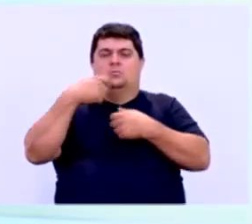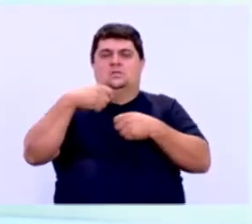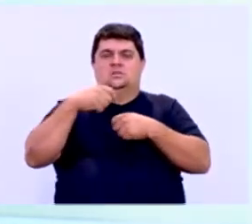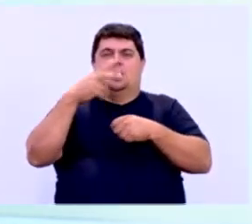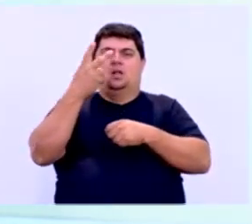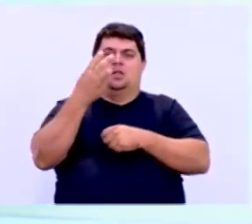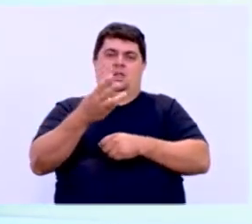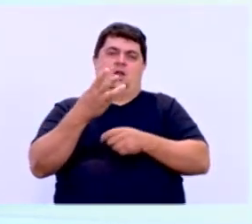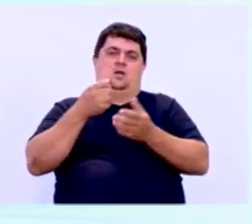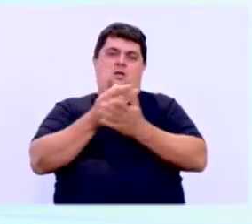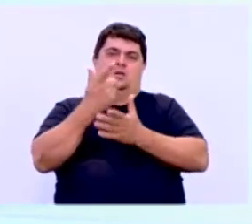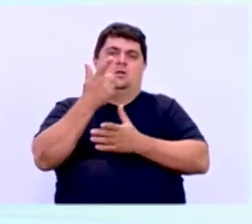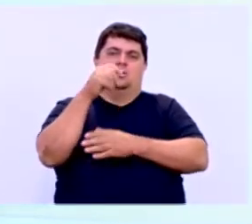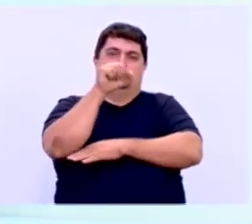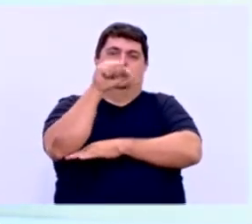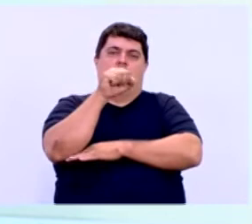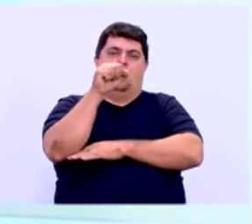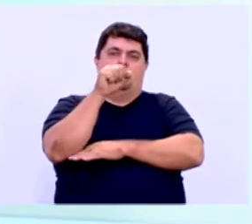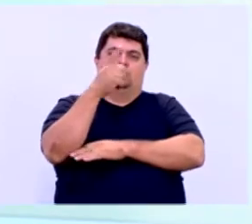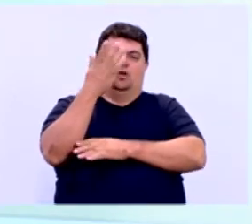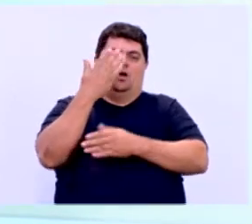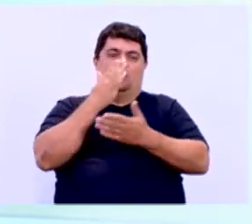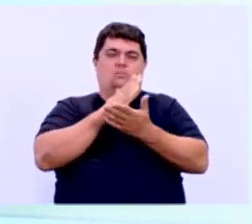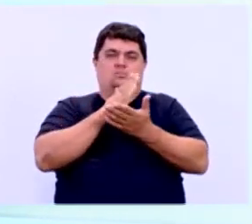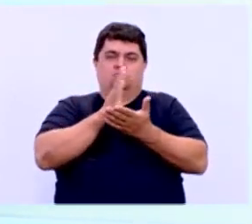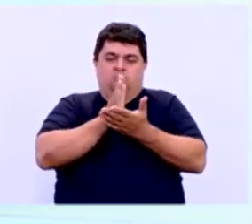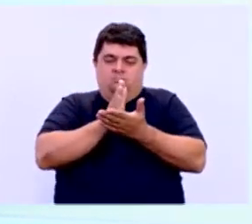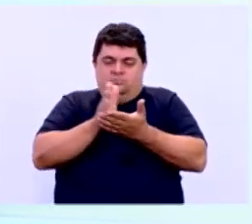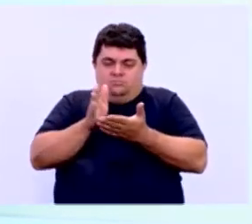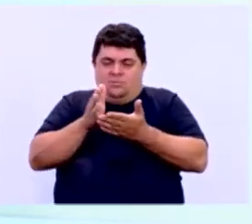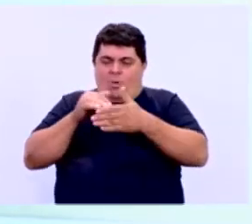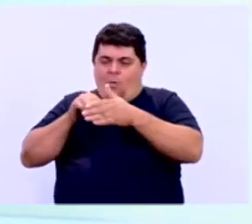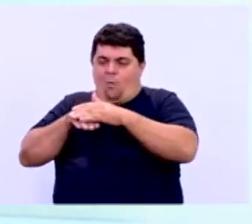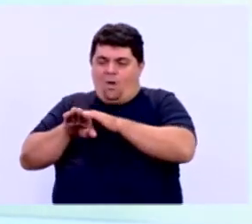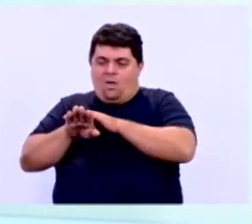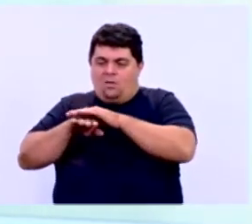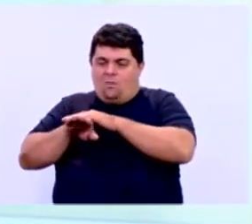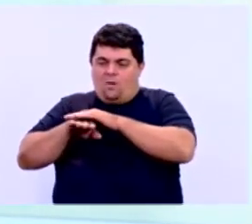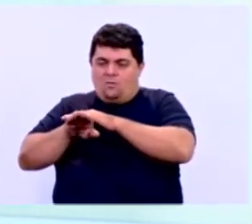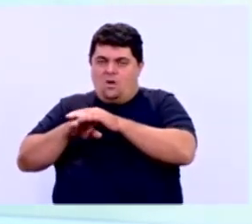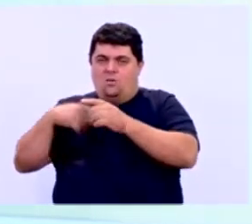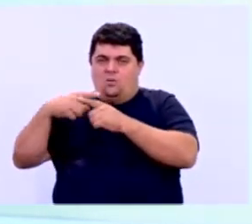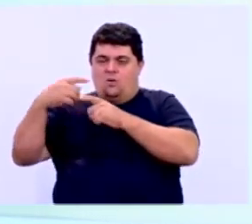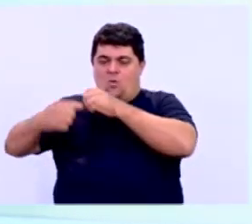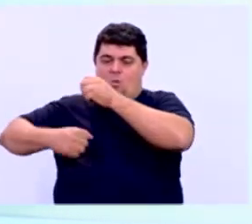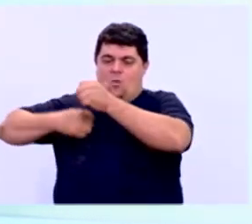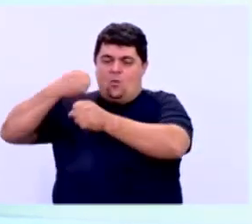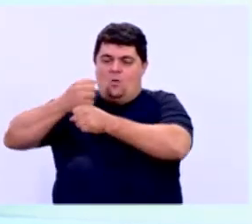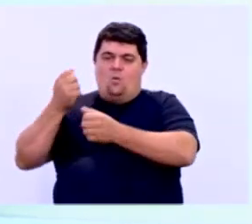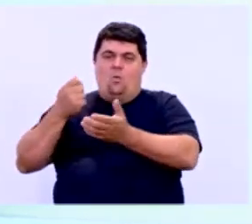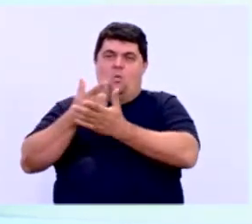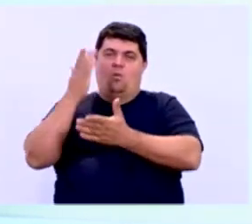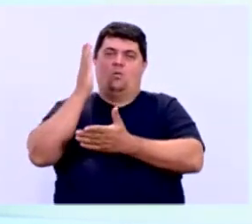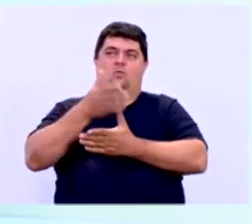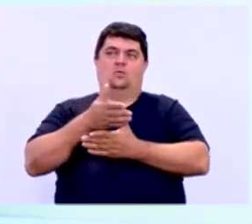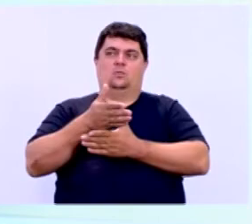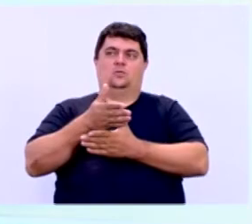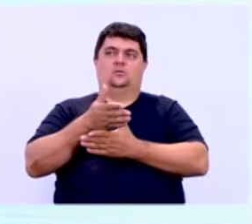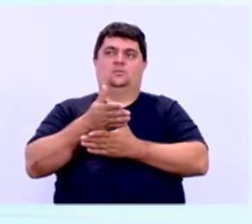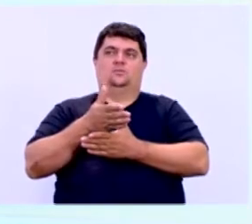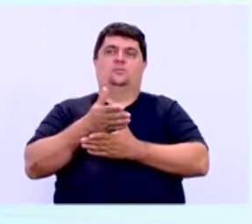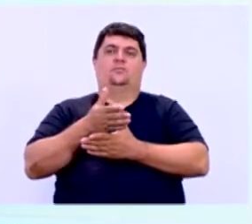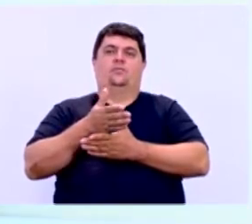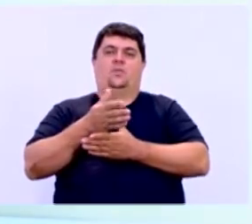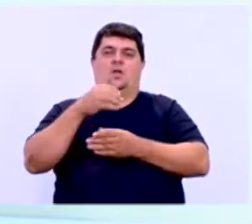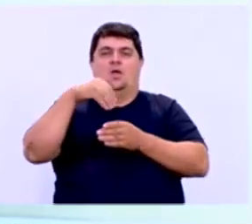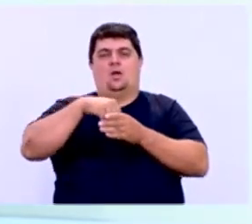vou começar a guardar uma parte do meu lucro para ano que vem comprar esses veículos. Essa é uma fonte de financiamento interno,